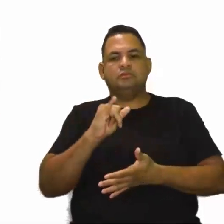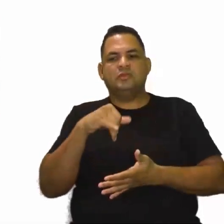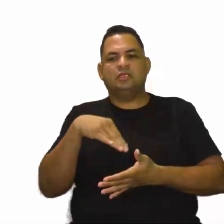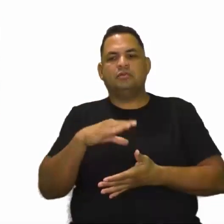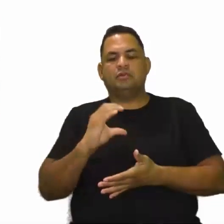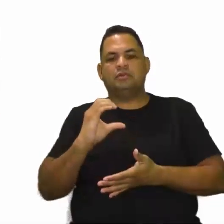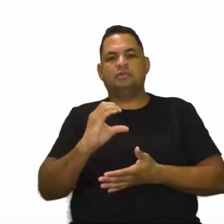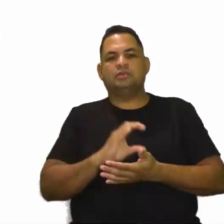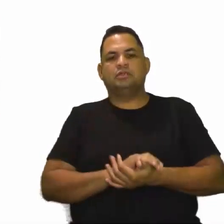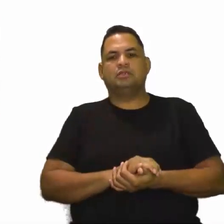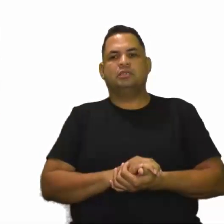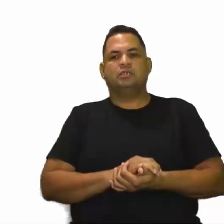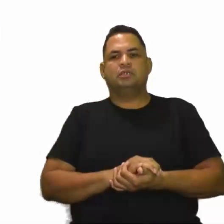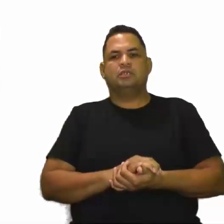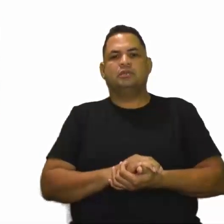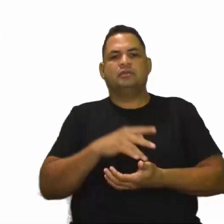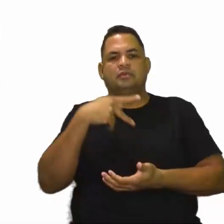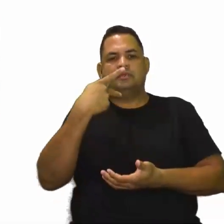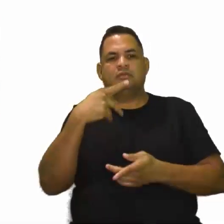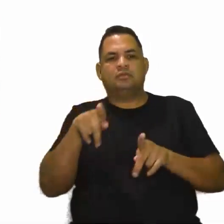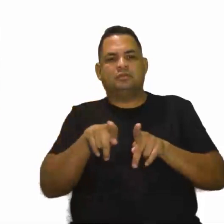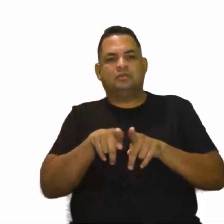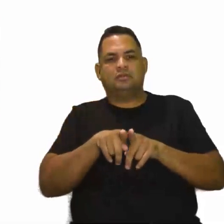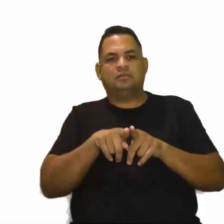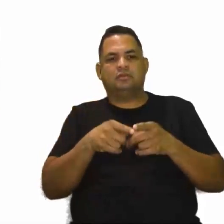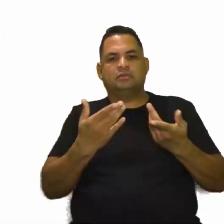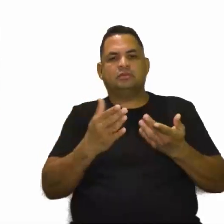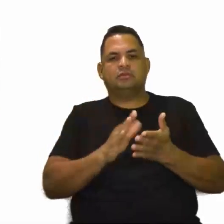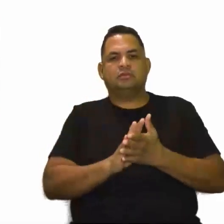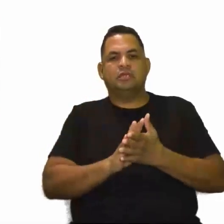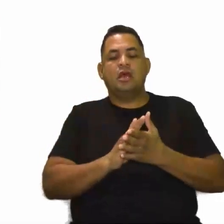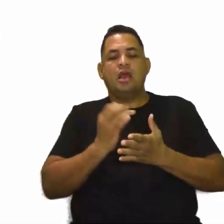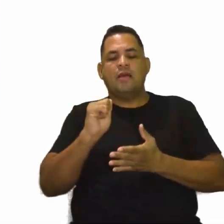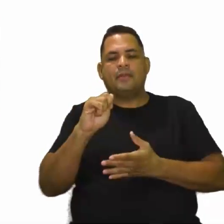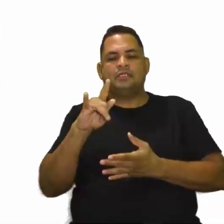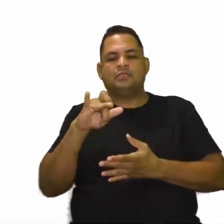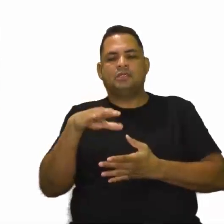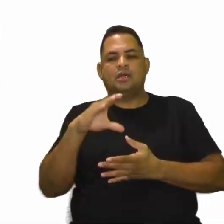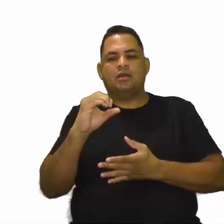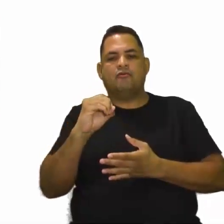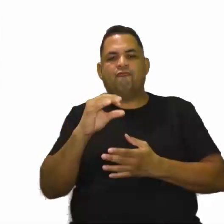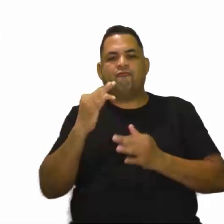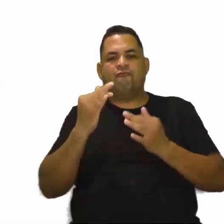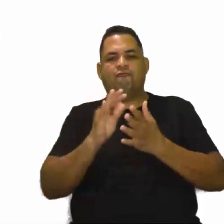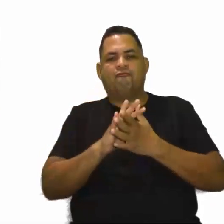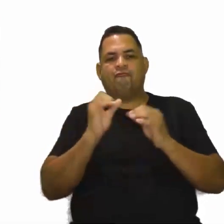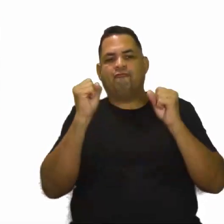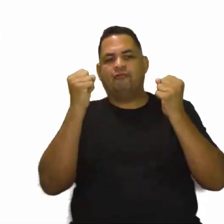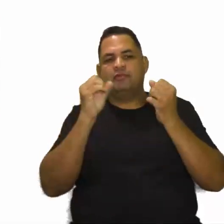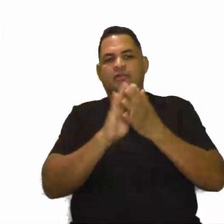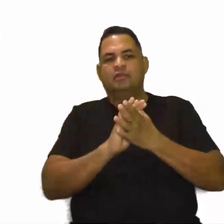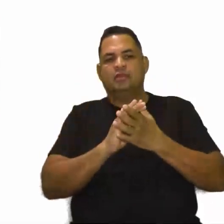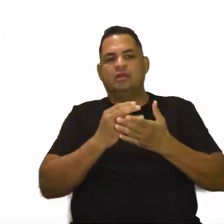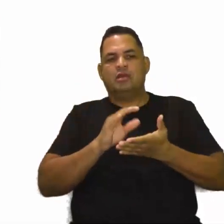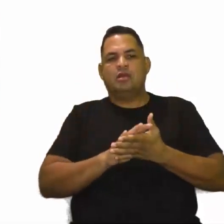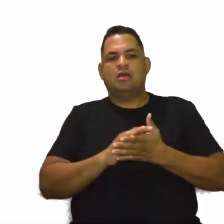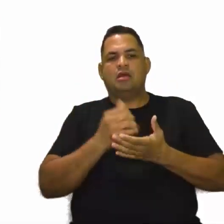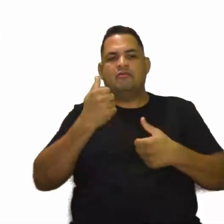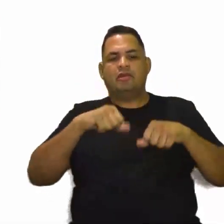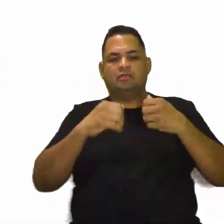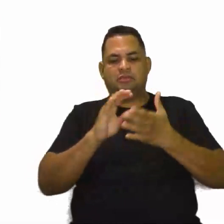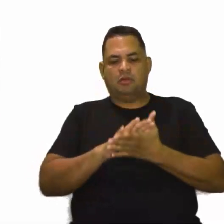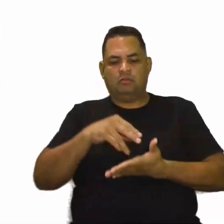massa corporal. Falamos também dos componentes da aptidão física, da avaliação postural